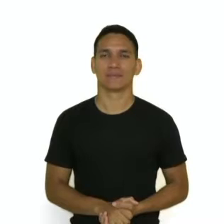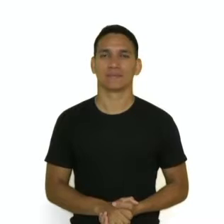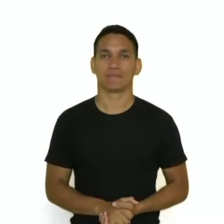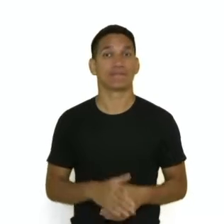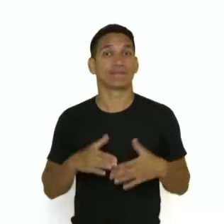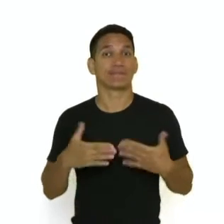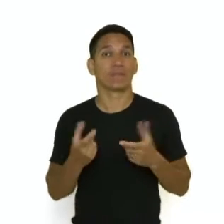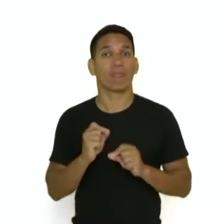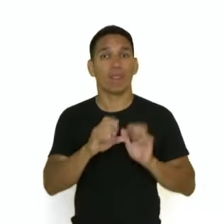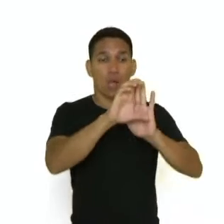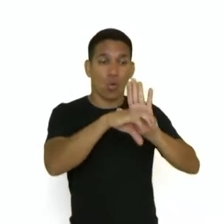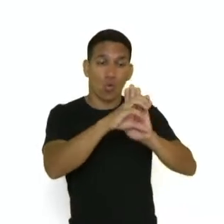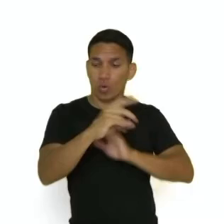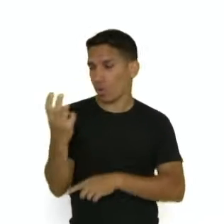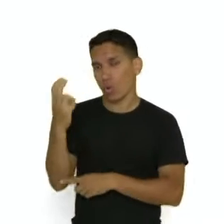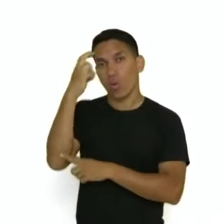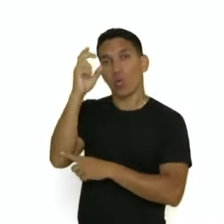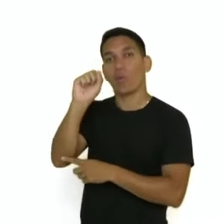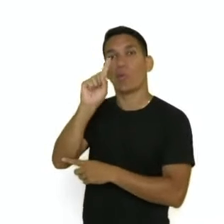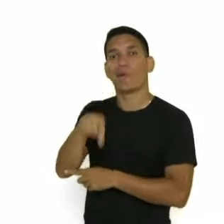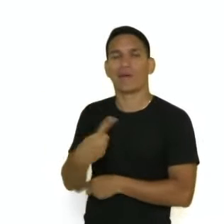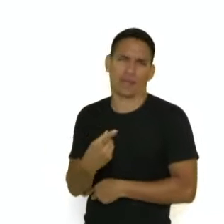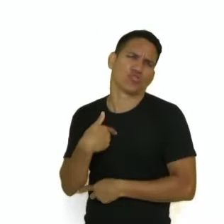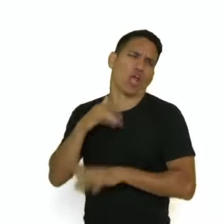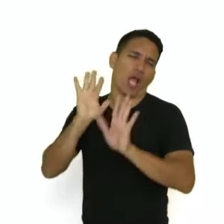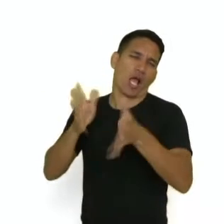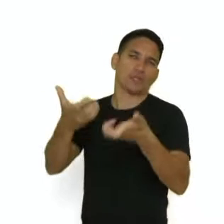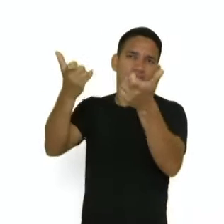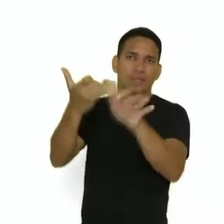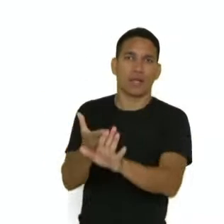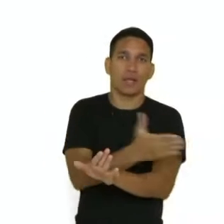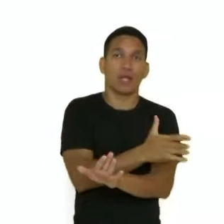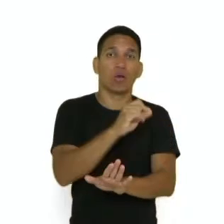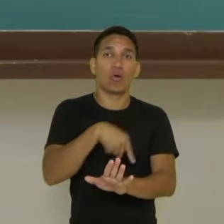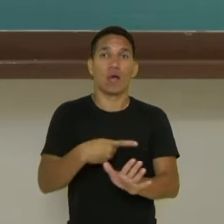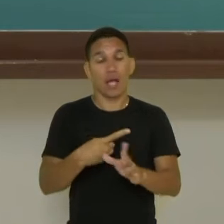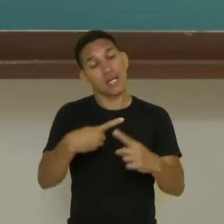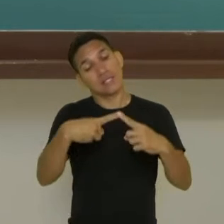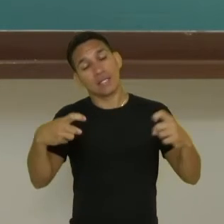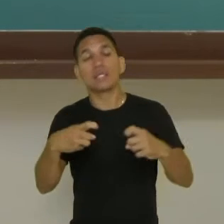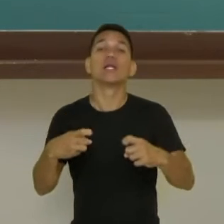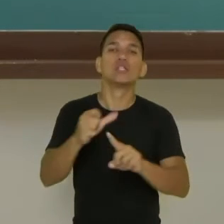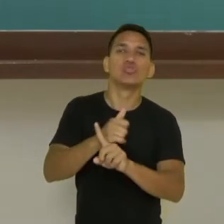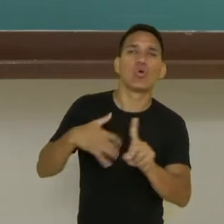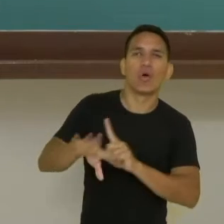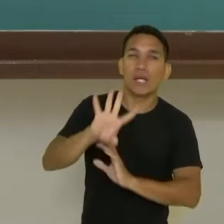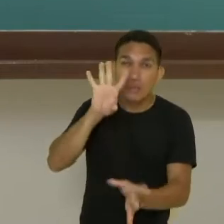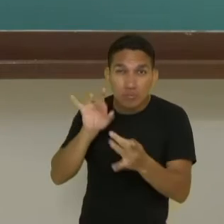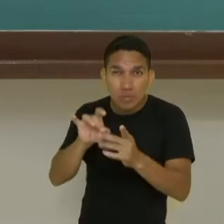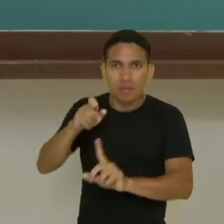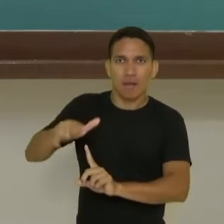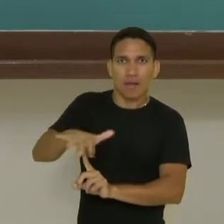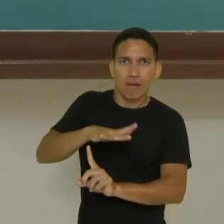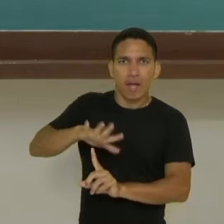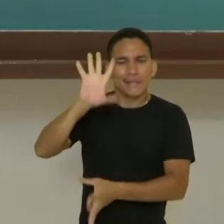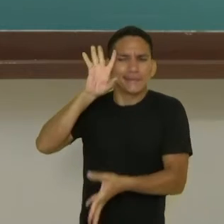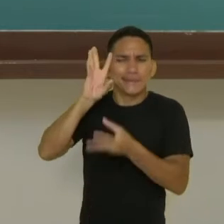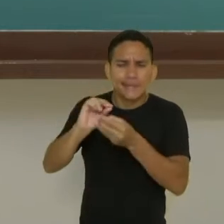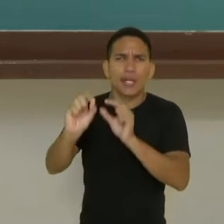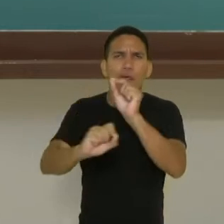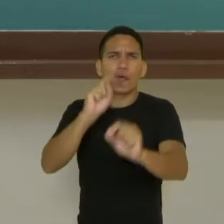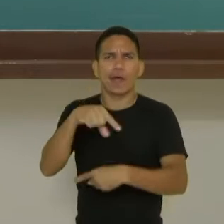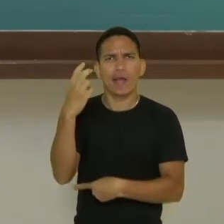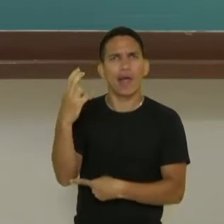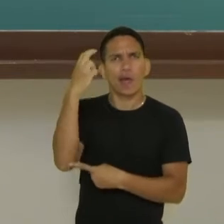Então, o conceito de cultura. Então, como eu falei, nas ciências sociais, em especial na antropologia, entende-se por